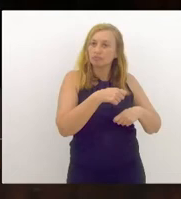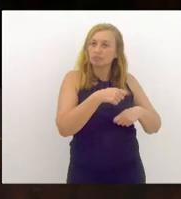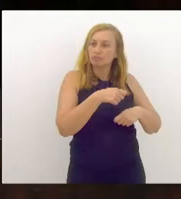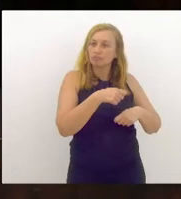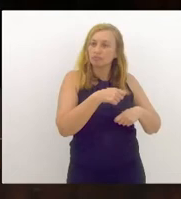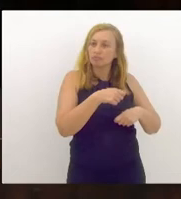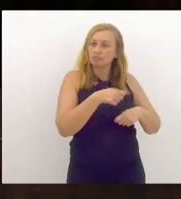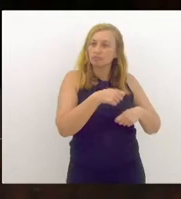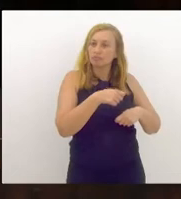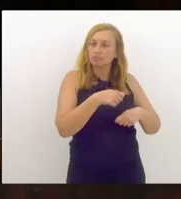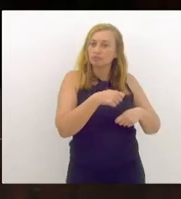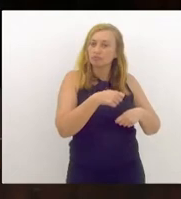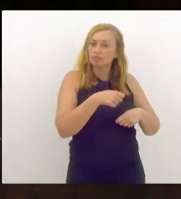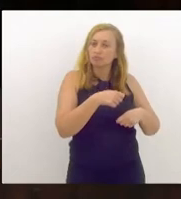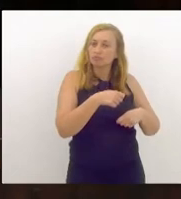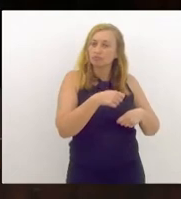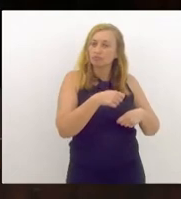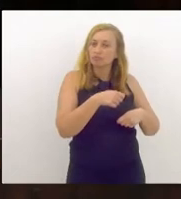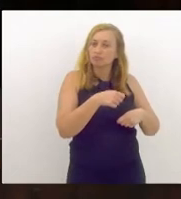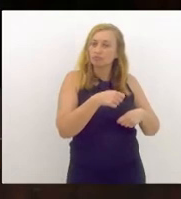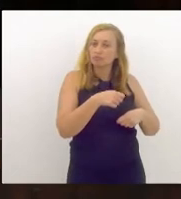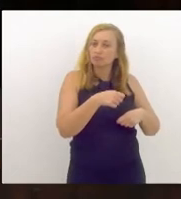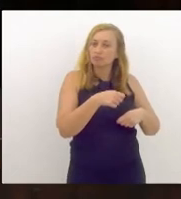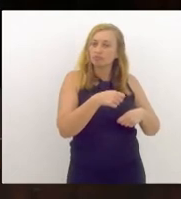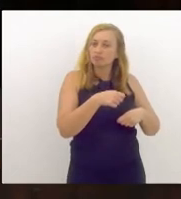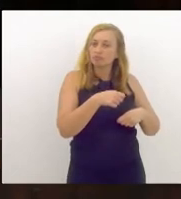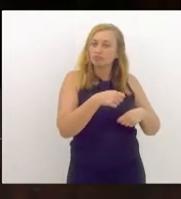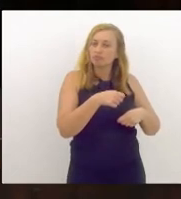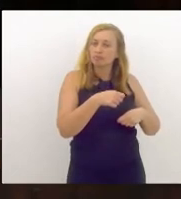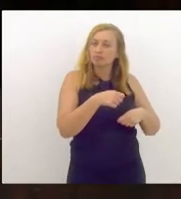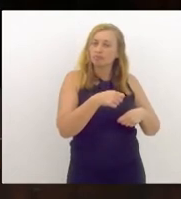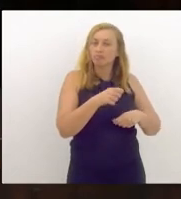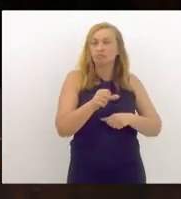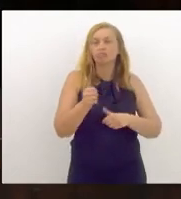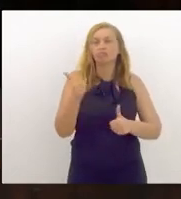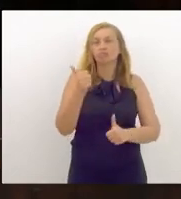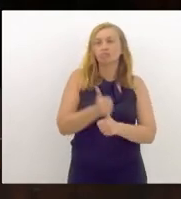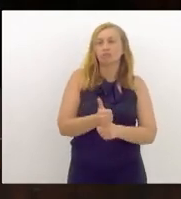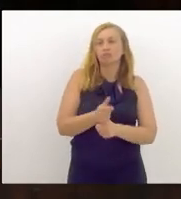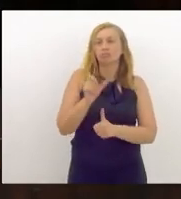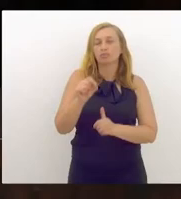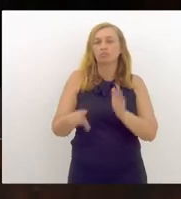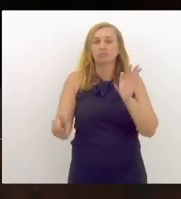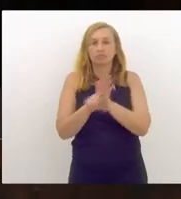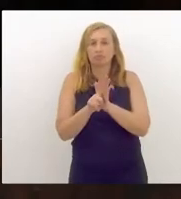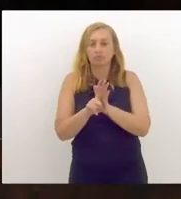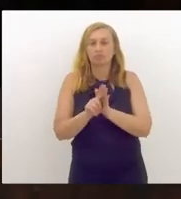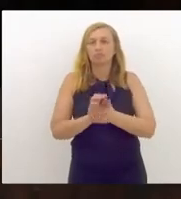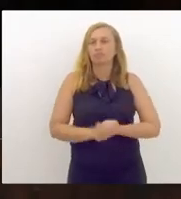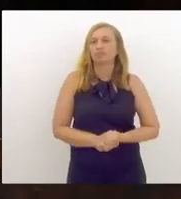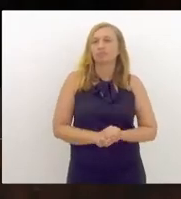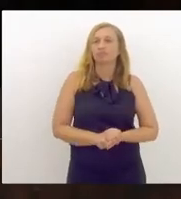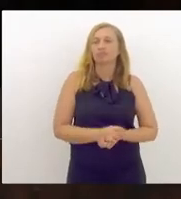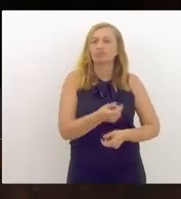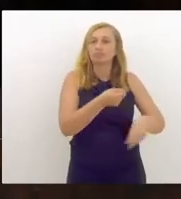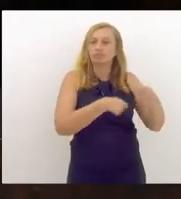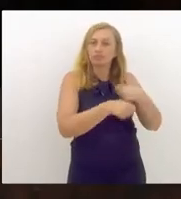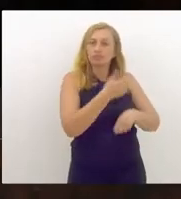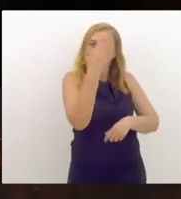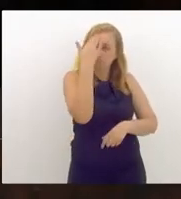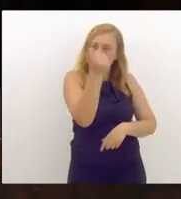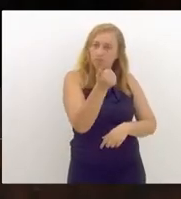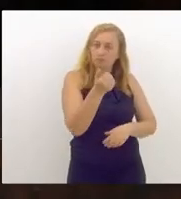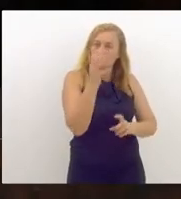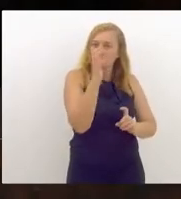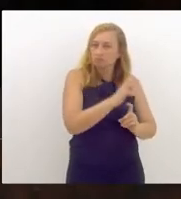suplanta sobrepõe sobre o que é sobre o que é lei né e o que negocie de sabe que